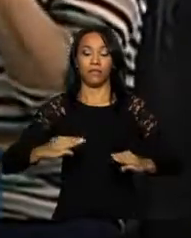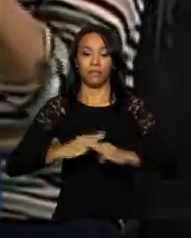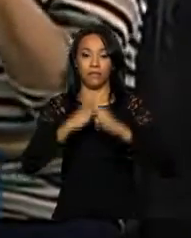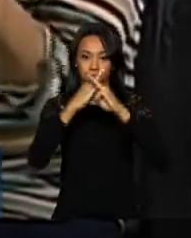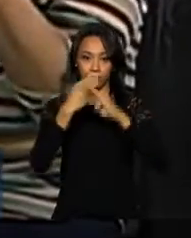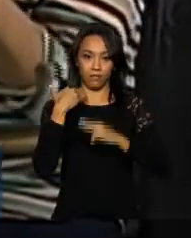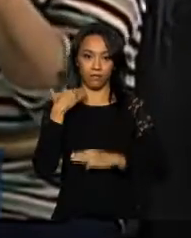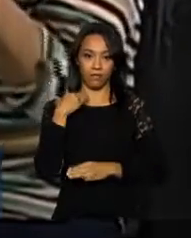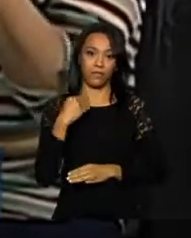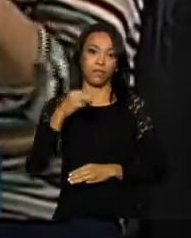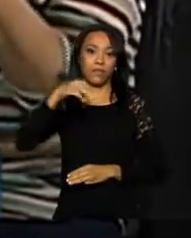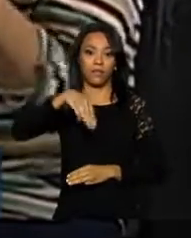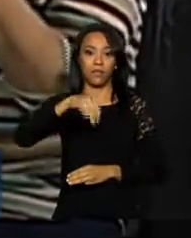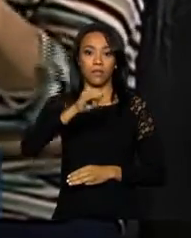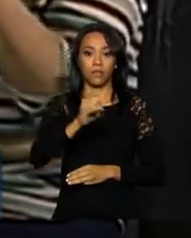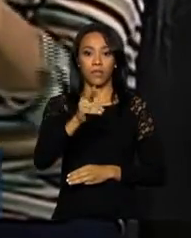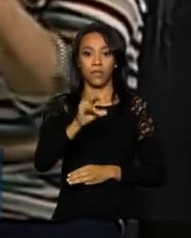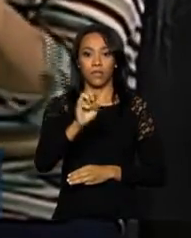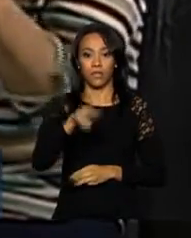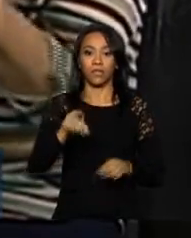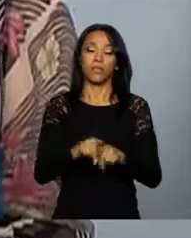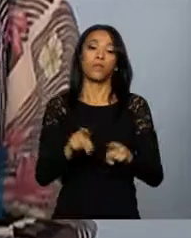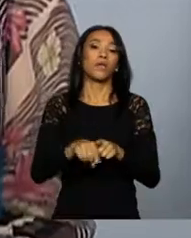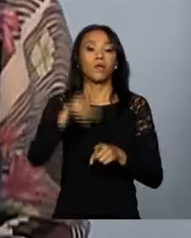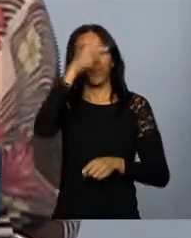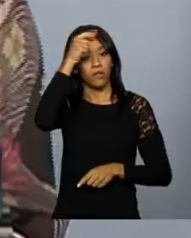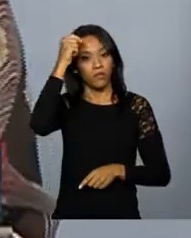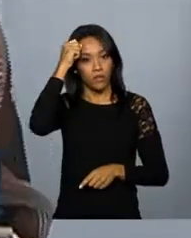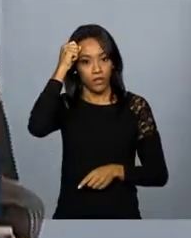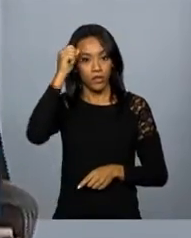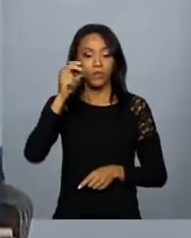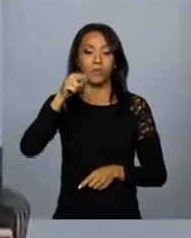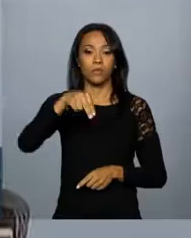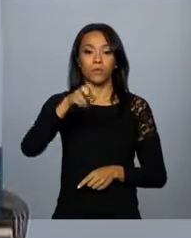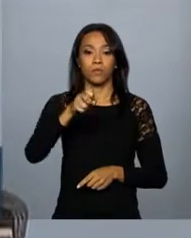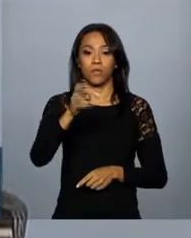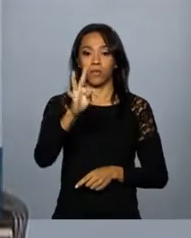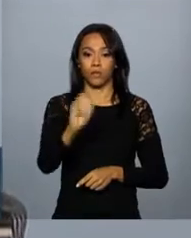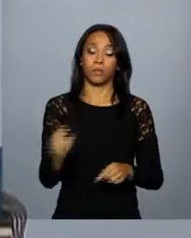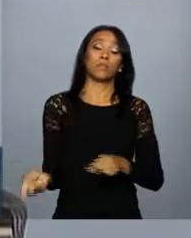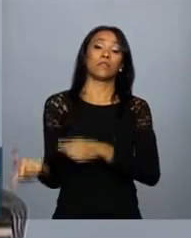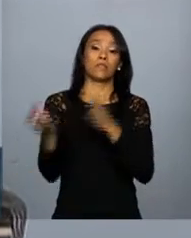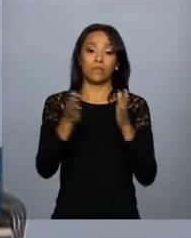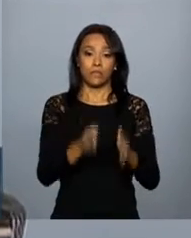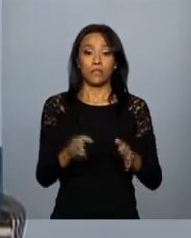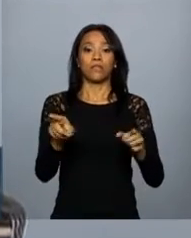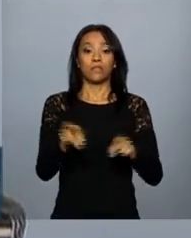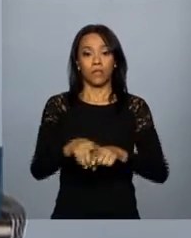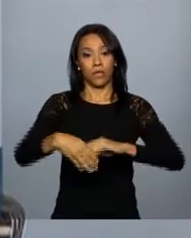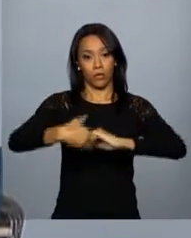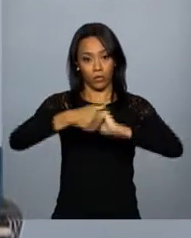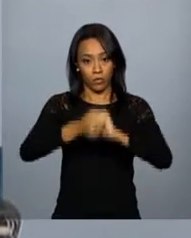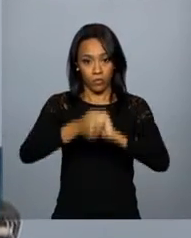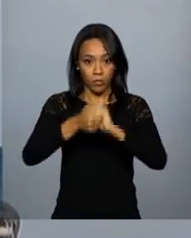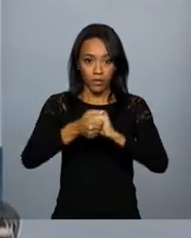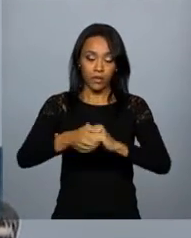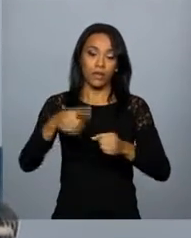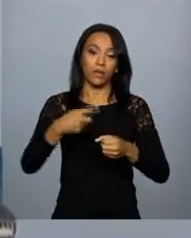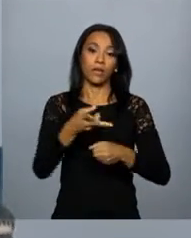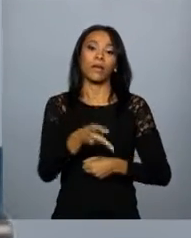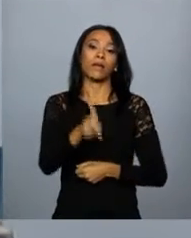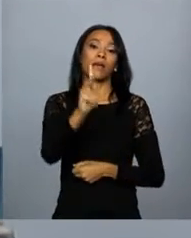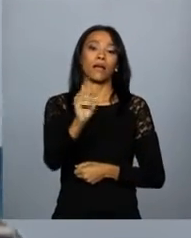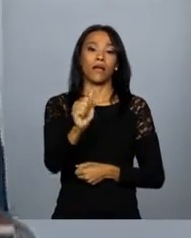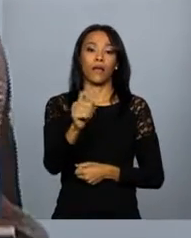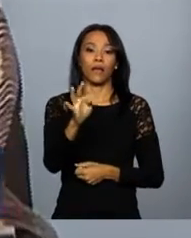o prefeito ACM Neto. Queria cumprimentar lá a Cátia Fernandes